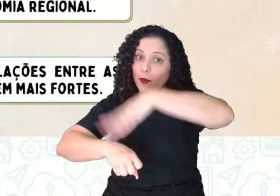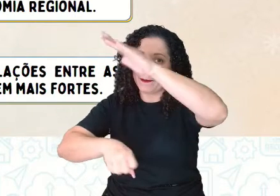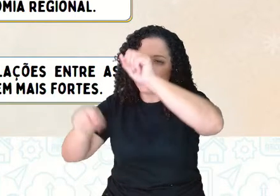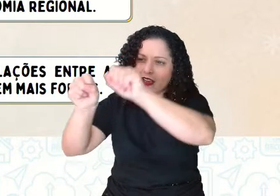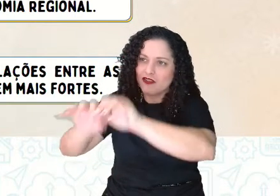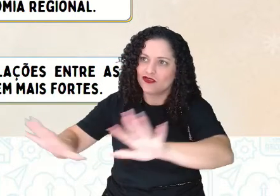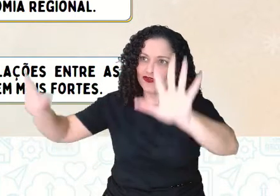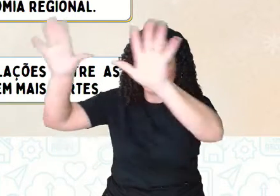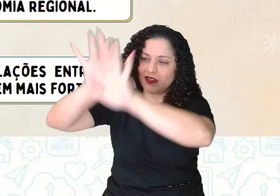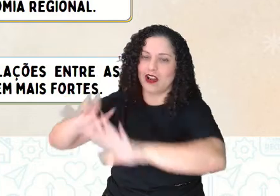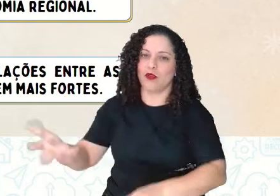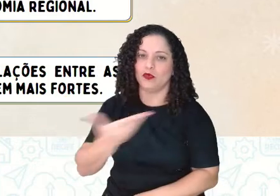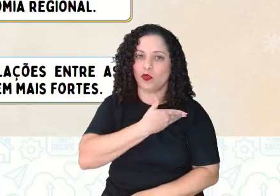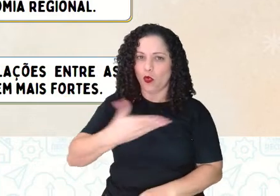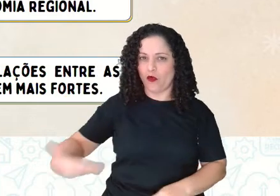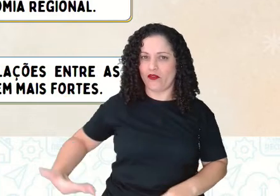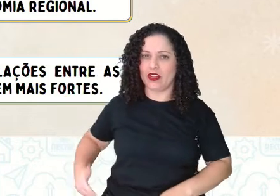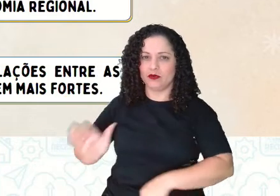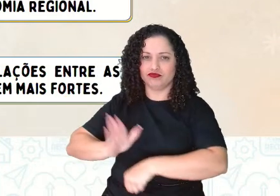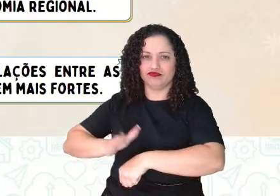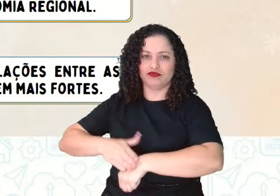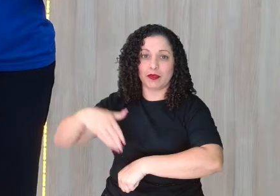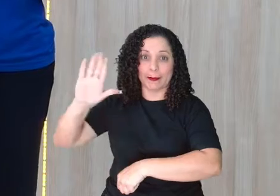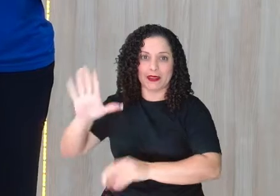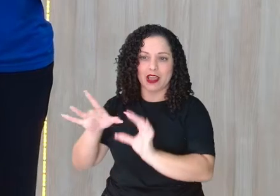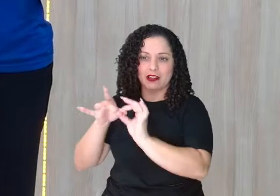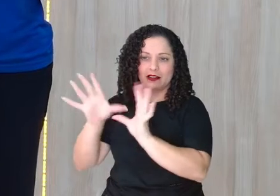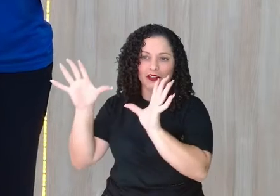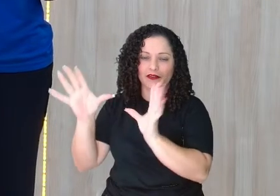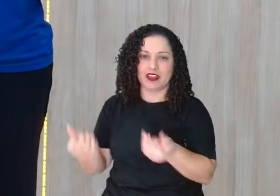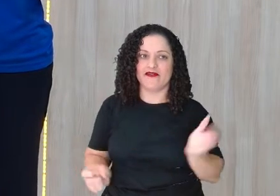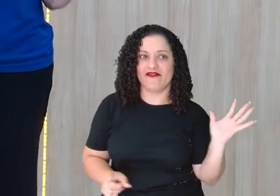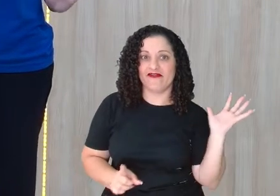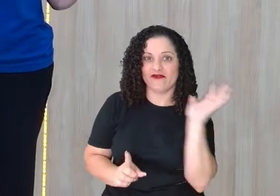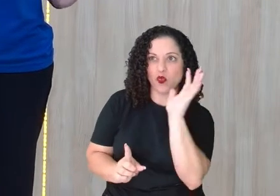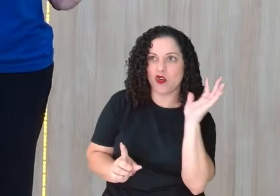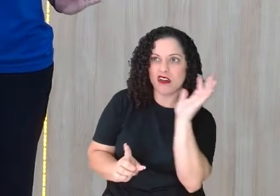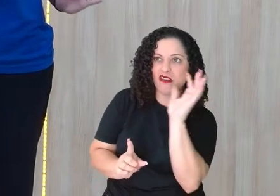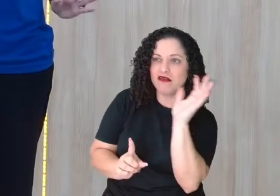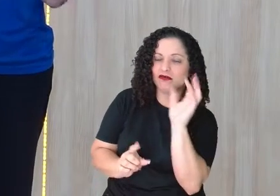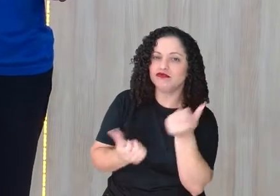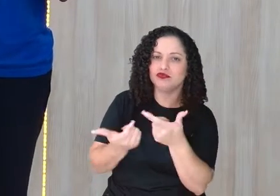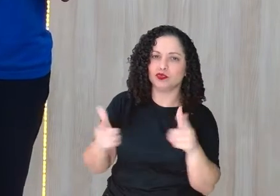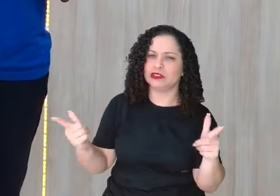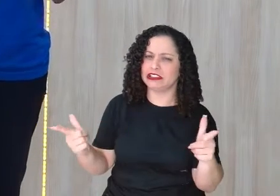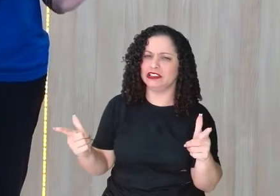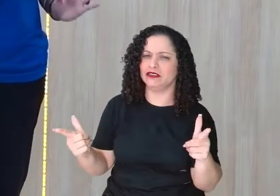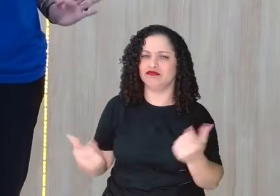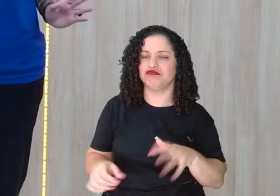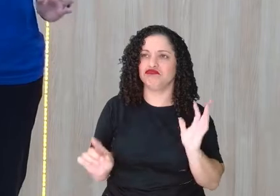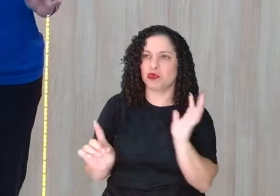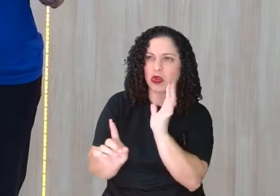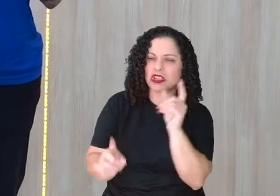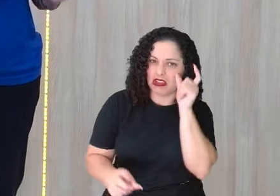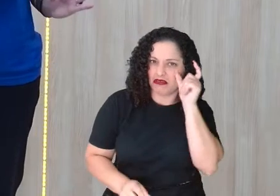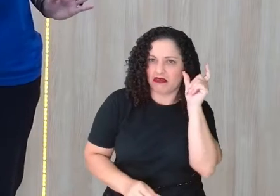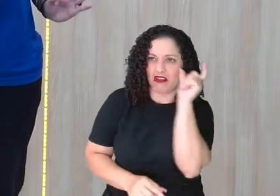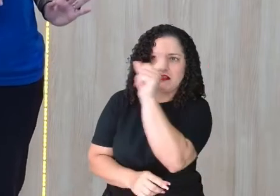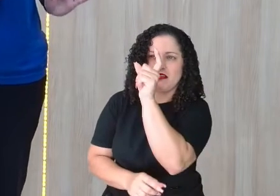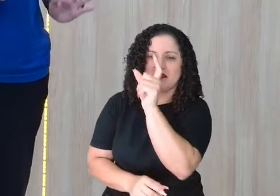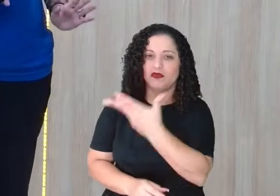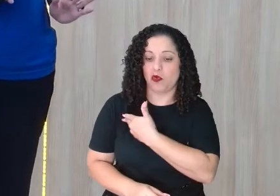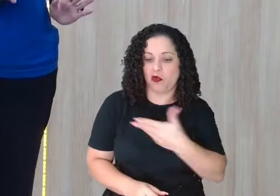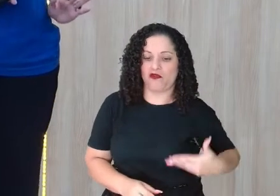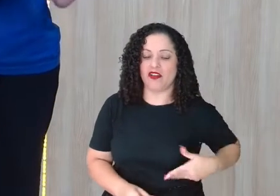Esse autogoverno, eles tinham mais autonomia, porque não havia interferência da metrópole, né? Não havia interferência das